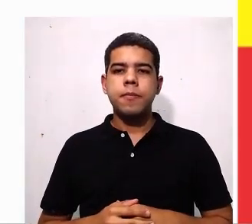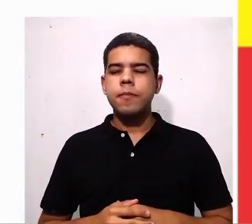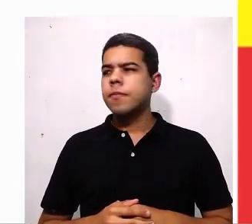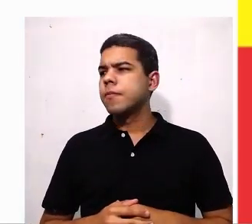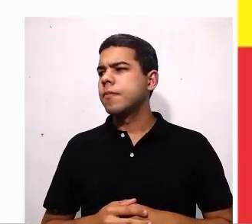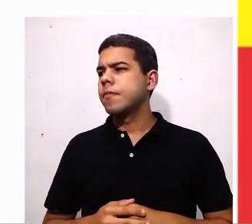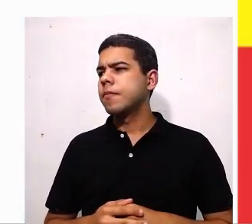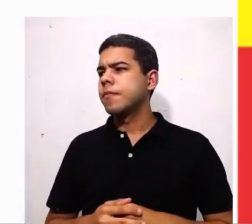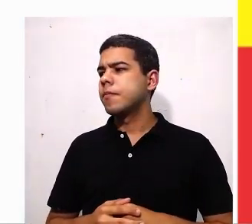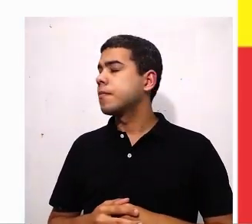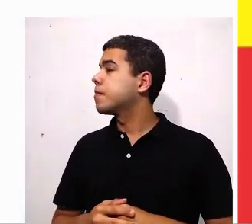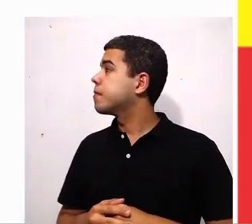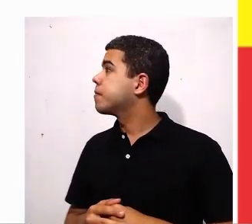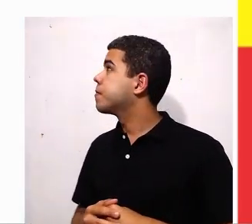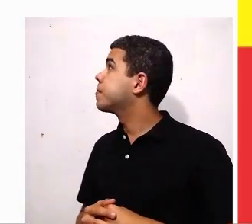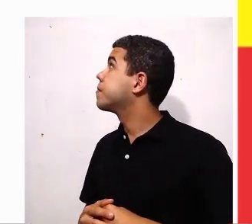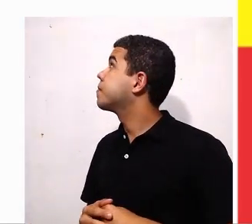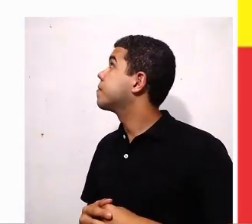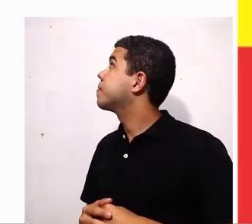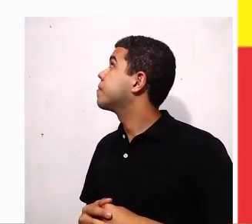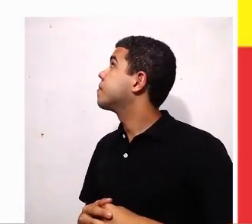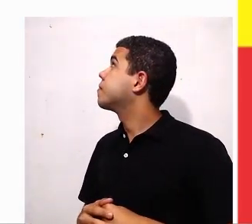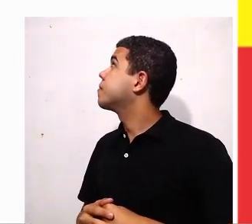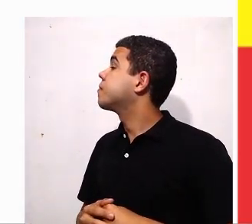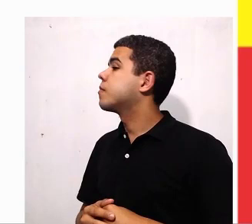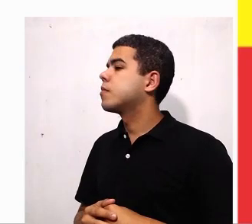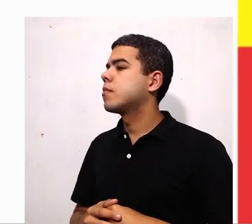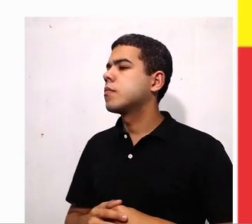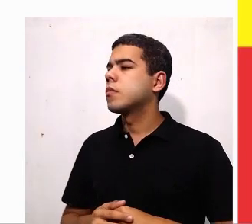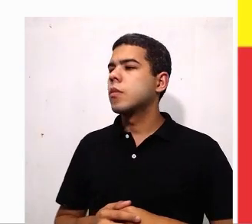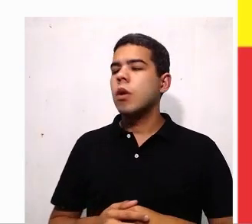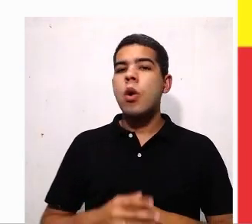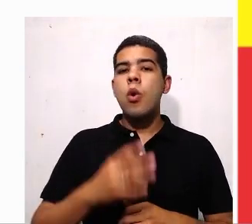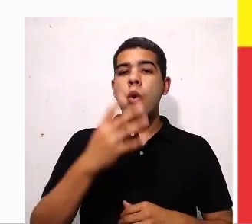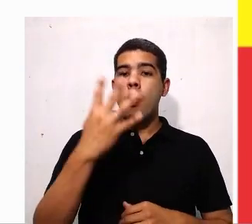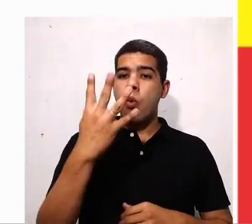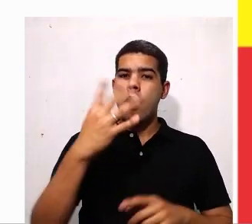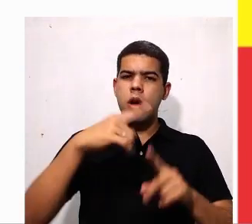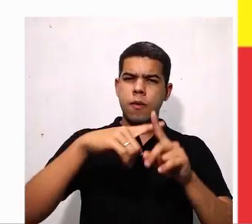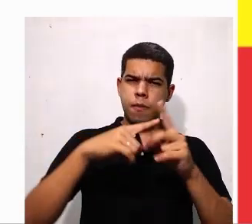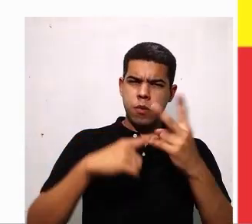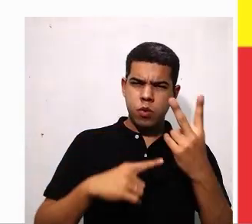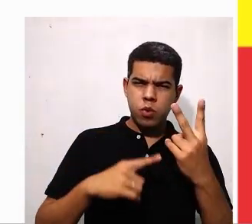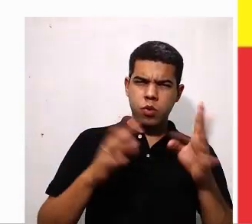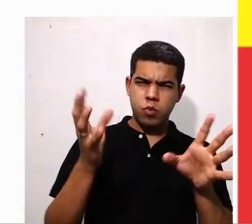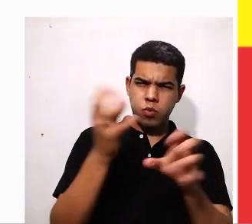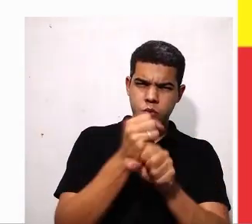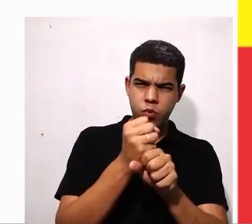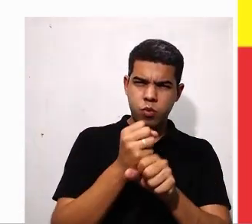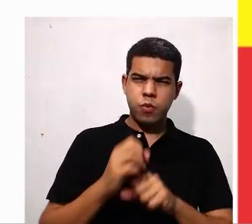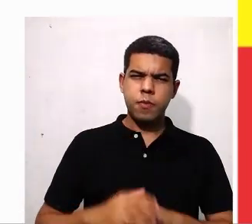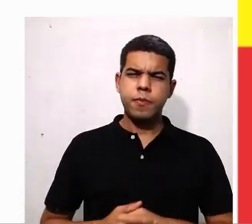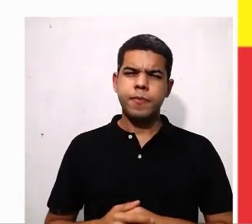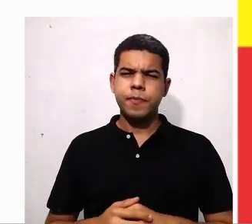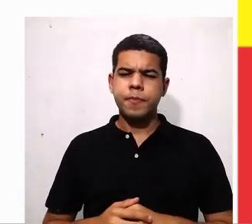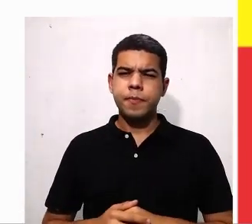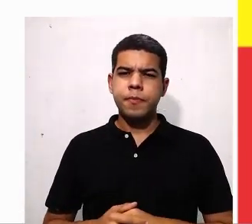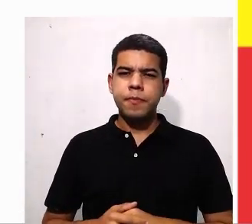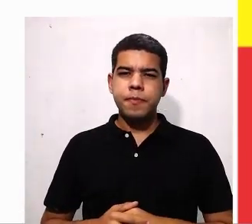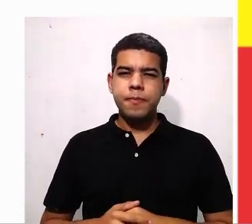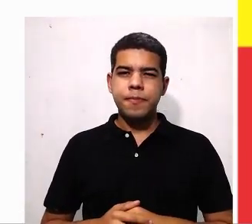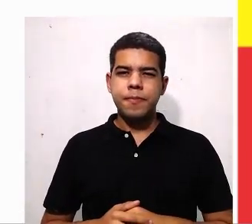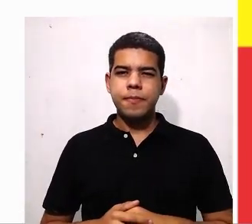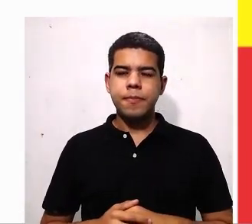4 mais 2 vou somar. 4 mais 2 vai ser 6, né? Beleza. Agora eu vou pegar o outro lado, o 2. Menor